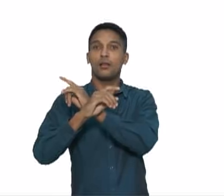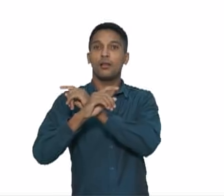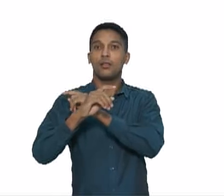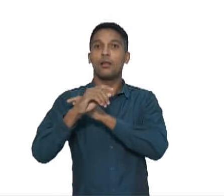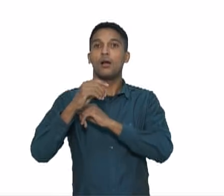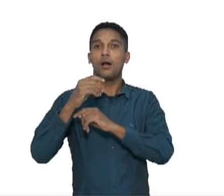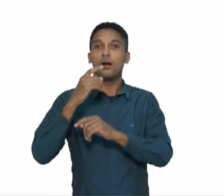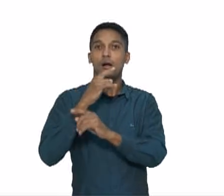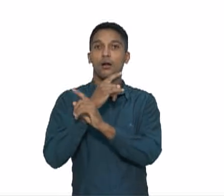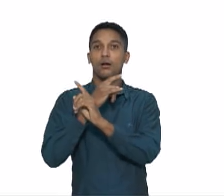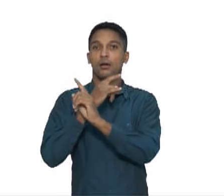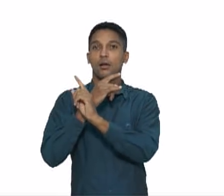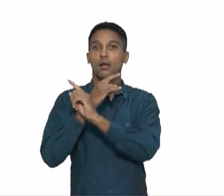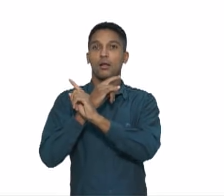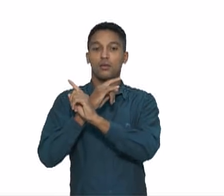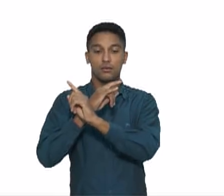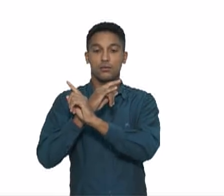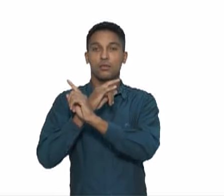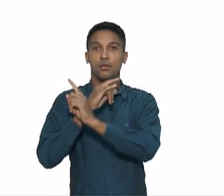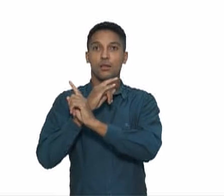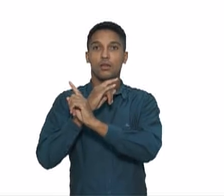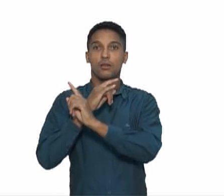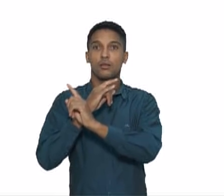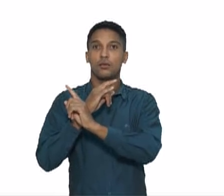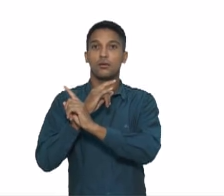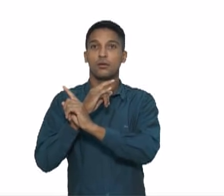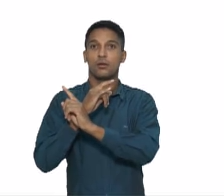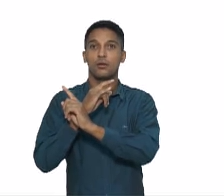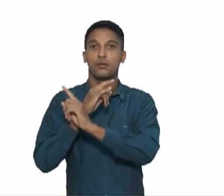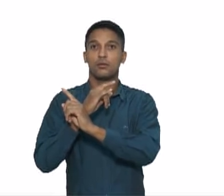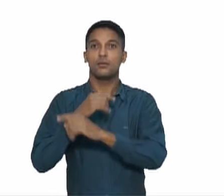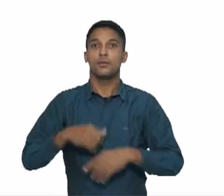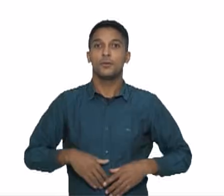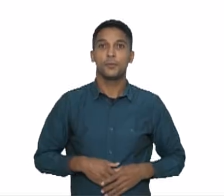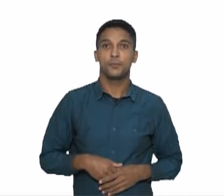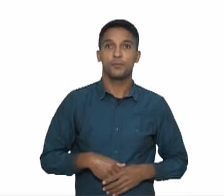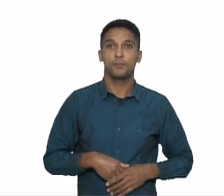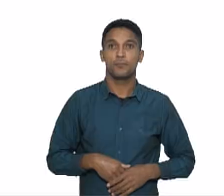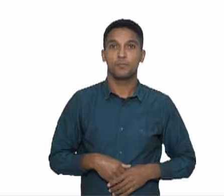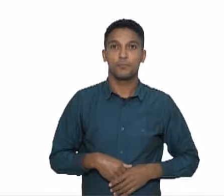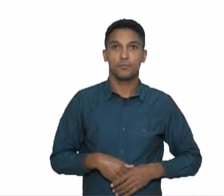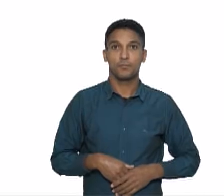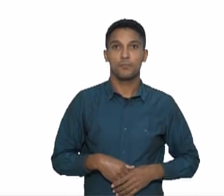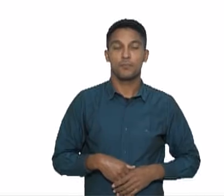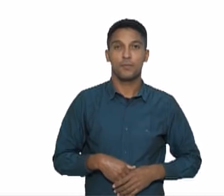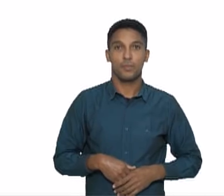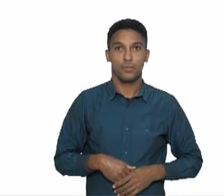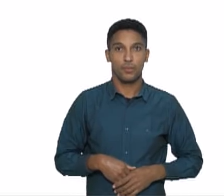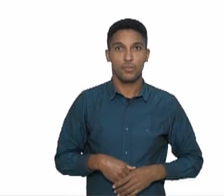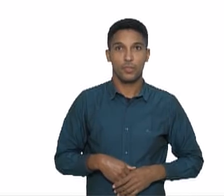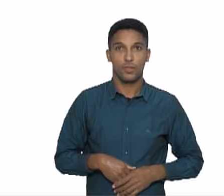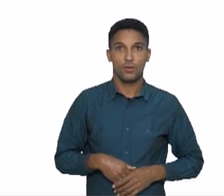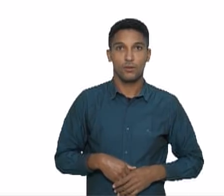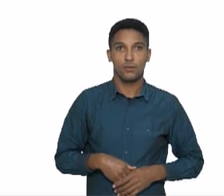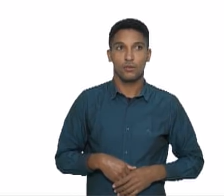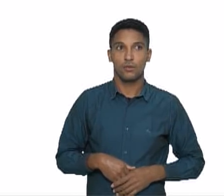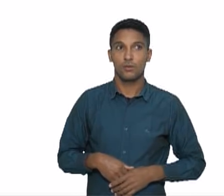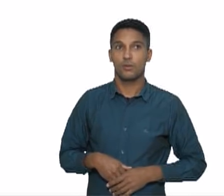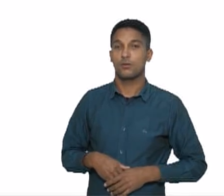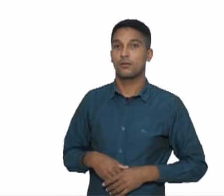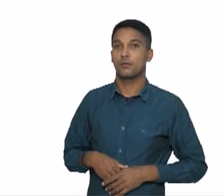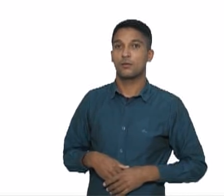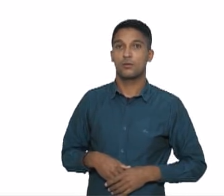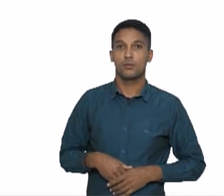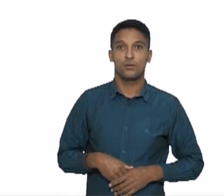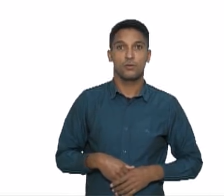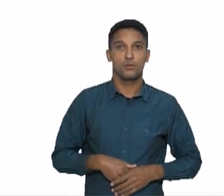menina e saiu sonâmbulo. Ela ficou espantada, com o acontecimento nas mãos, numa mudez que nem